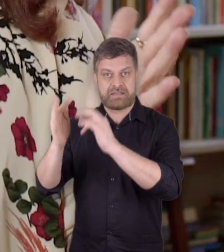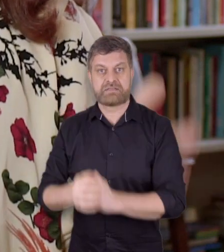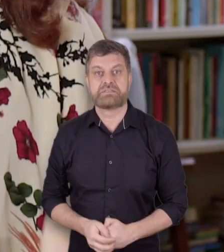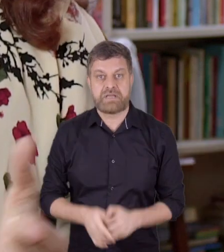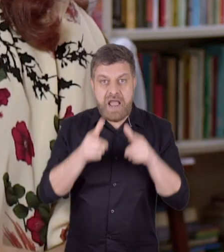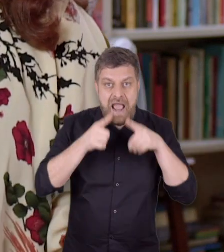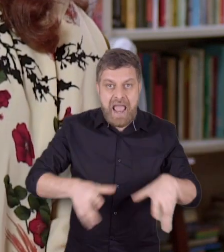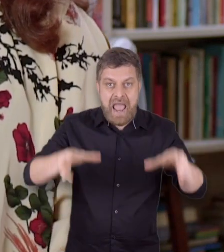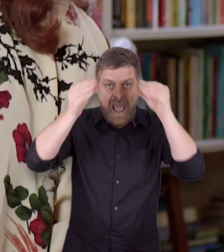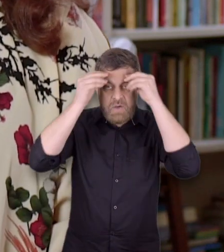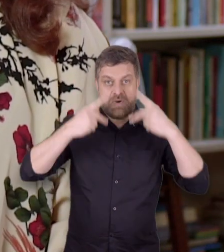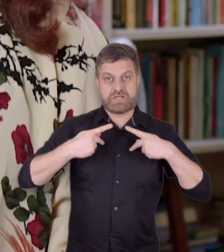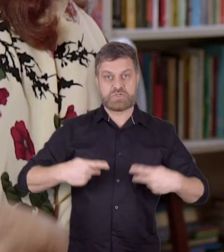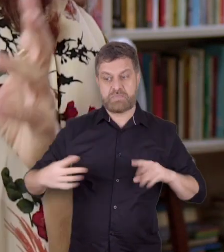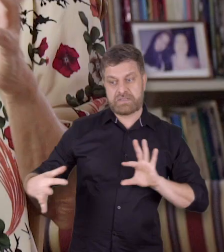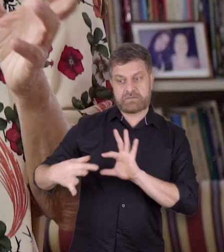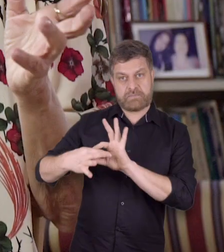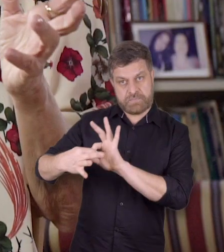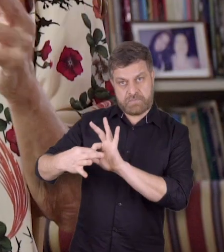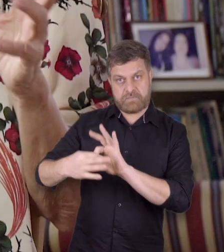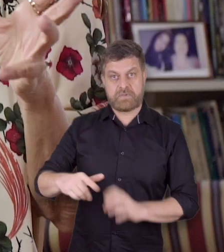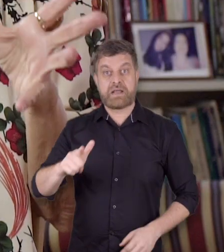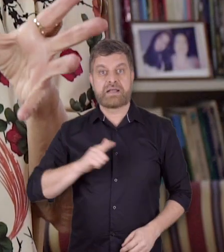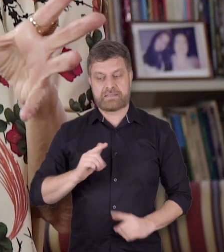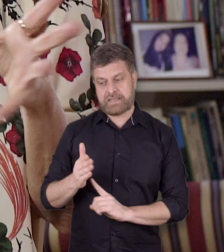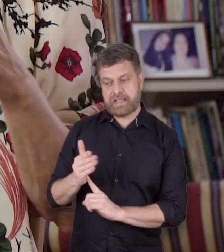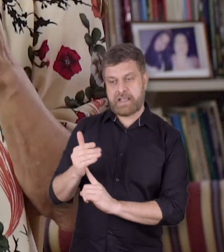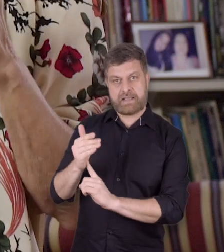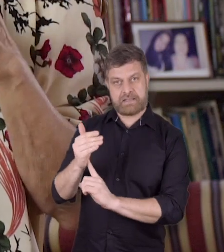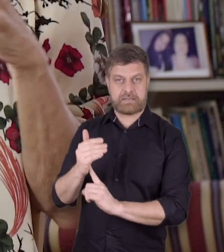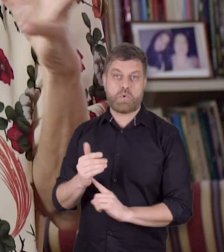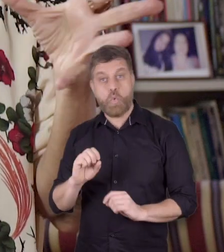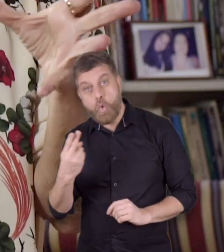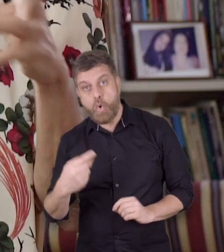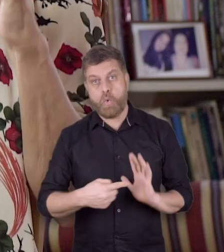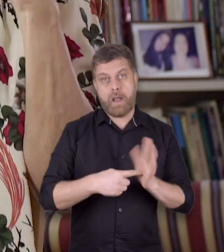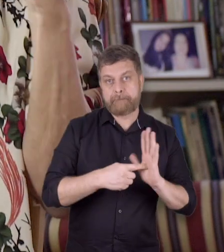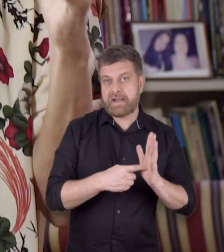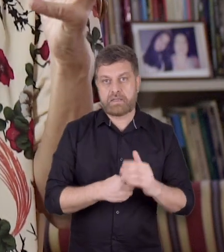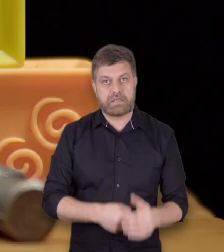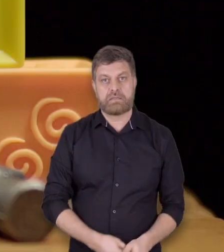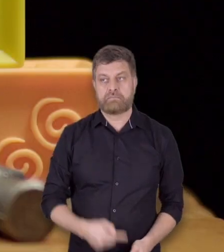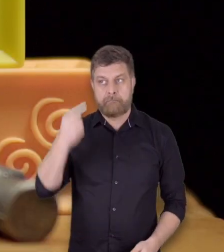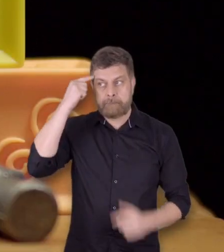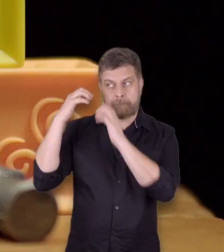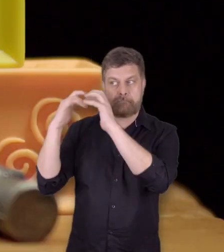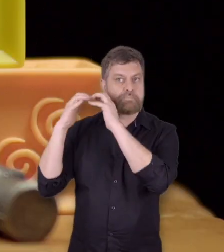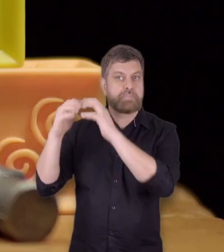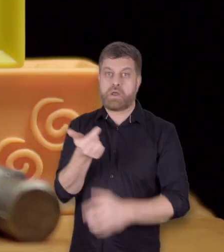inseparáveis das linguagens humanas. Existem as tecnologias ou as máquinas